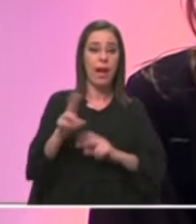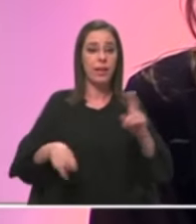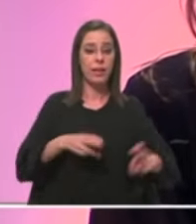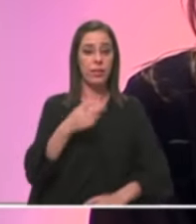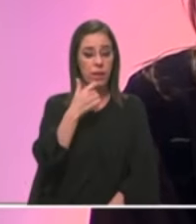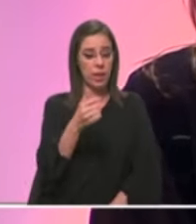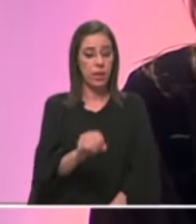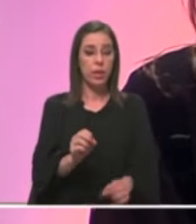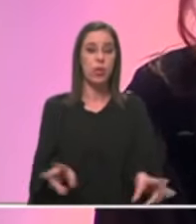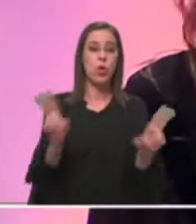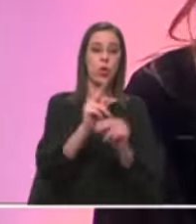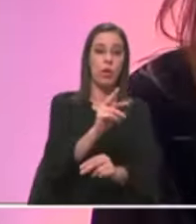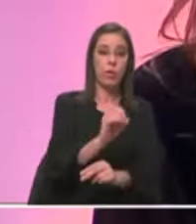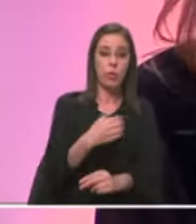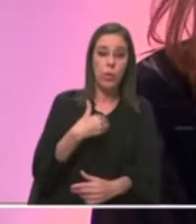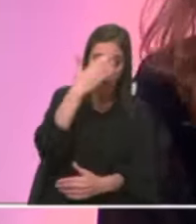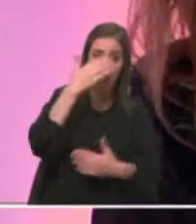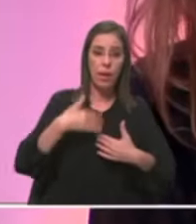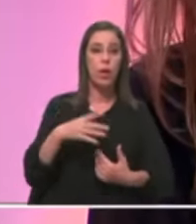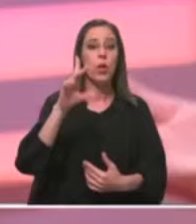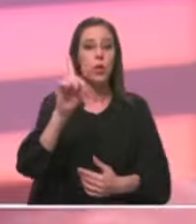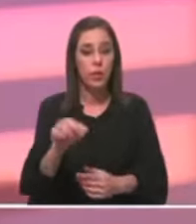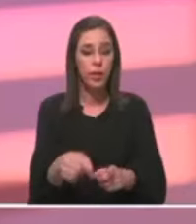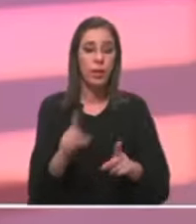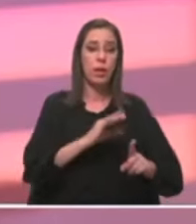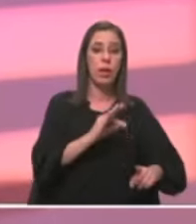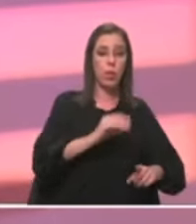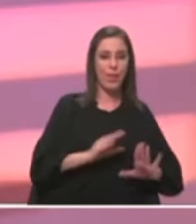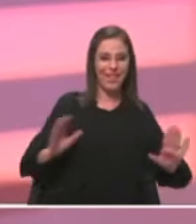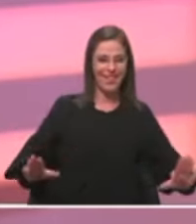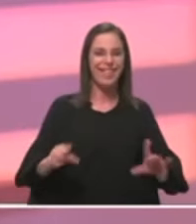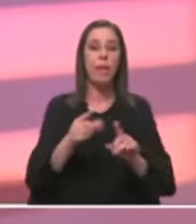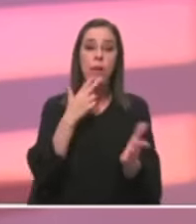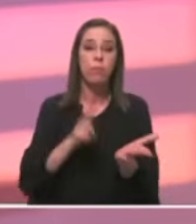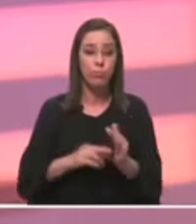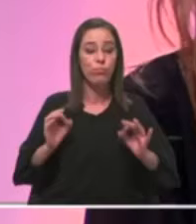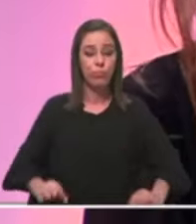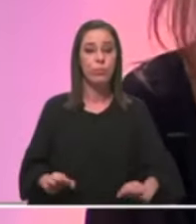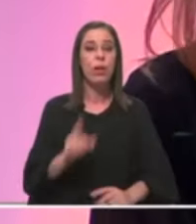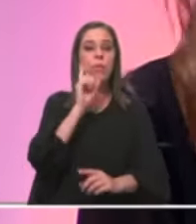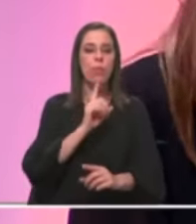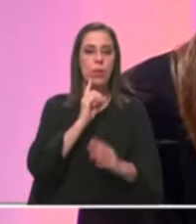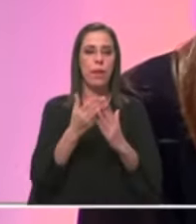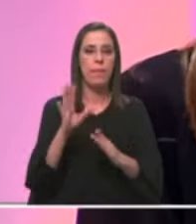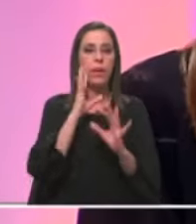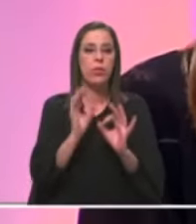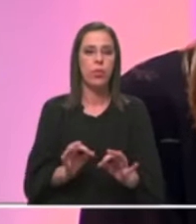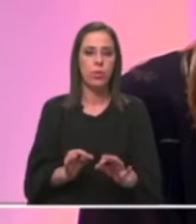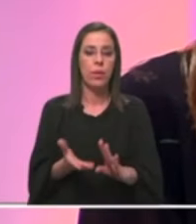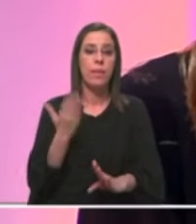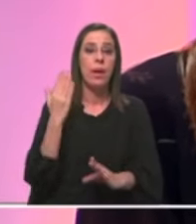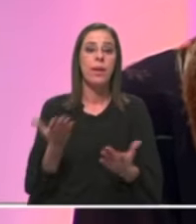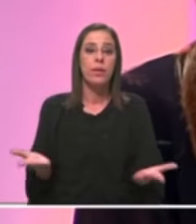os 50 são os novos 30 eu também acho que sim os 60 são os novos 40 mas mas mas a sério acho que hoje em dia as mulheres têm muito mais cuidado cuidam-se